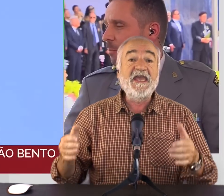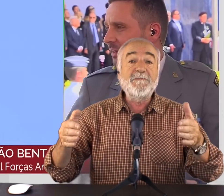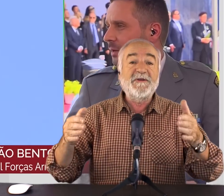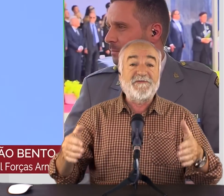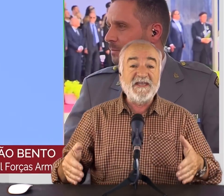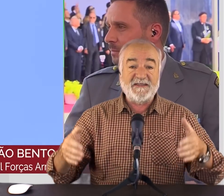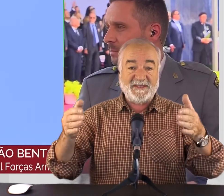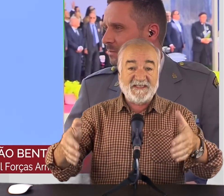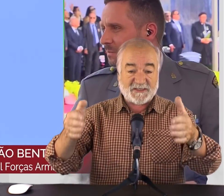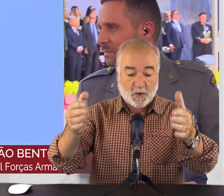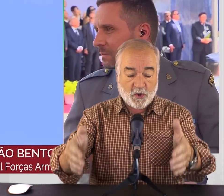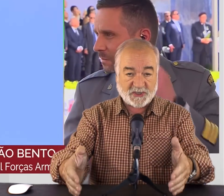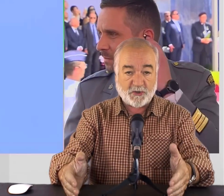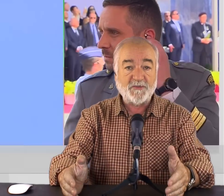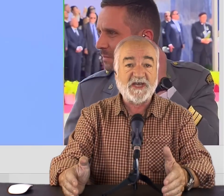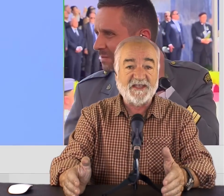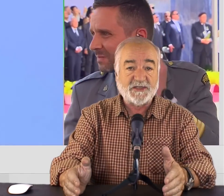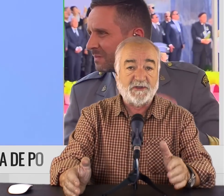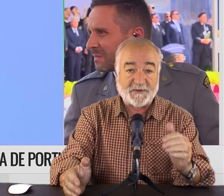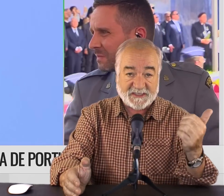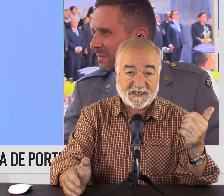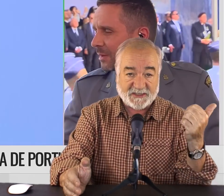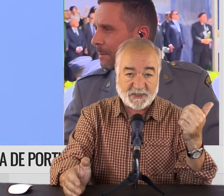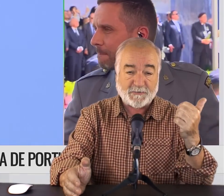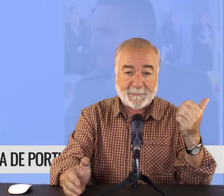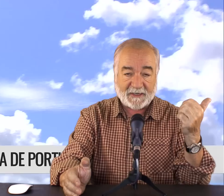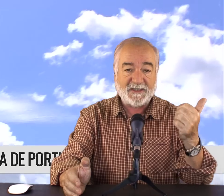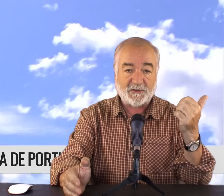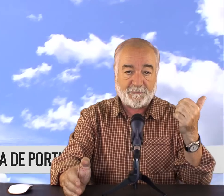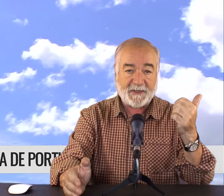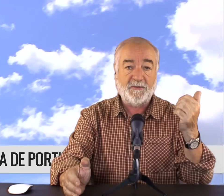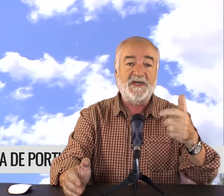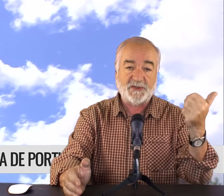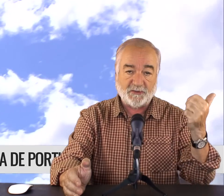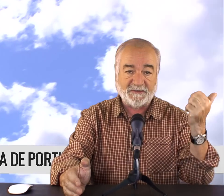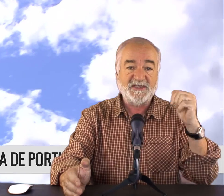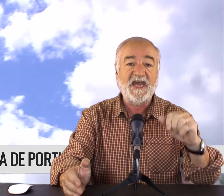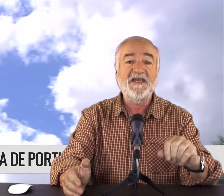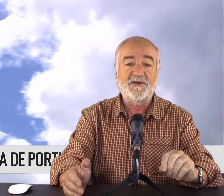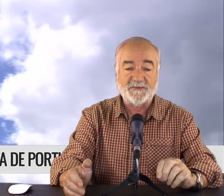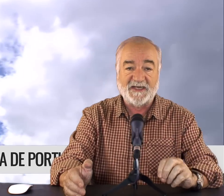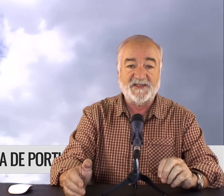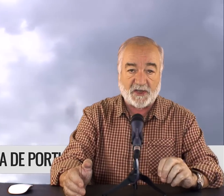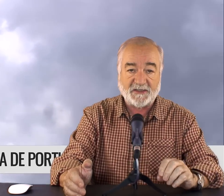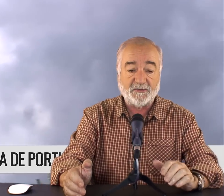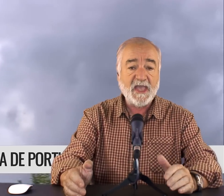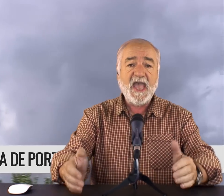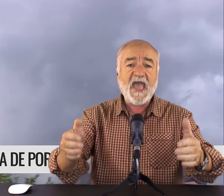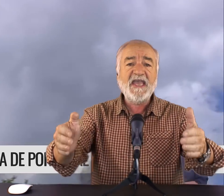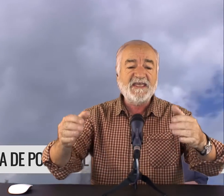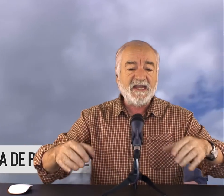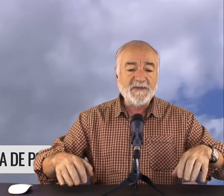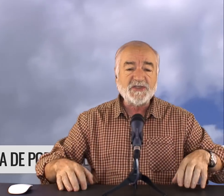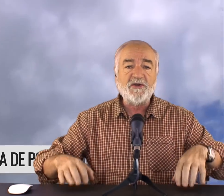ele preferia admitir-se hoje Como já disse quando foi das eleições para o Parlamento europeu as últimas em 2018